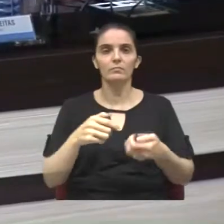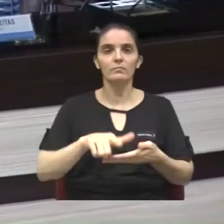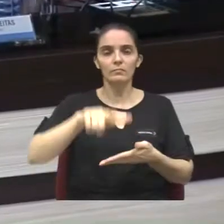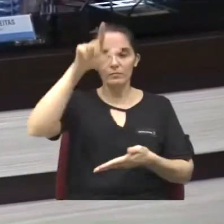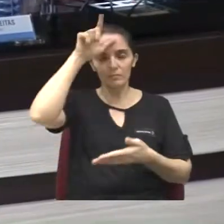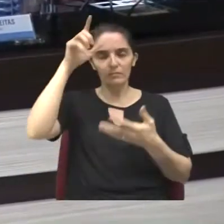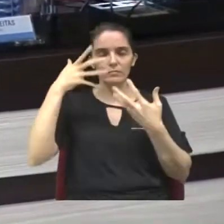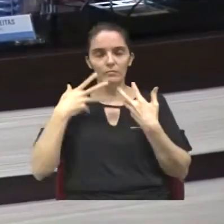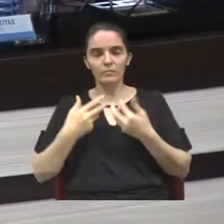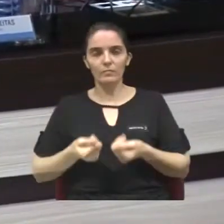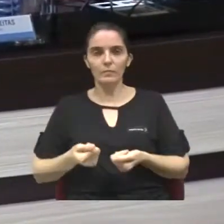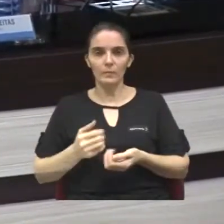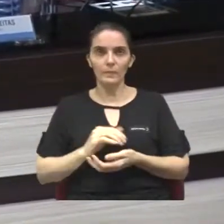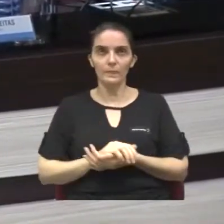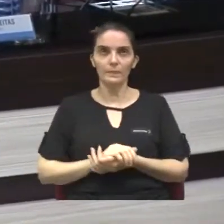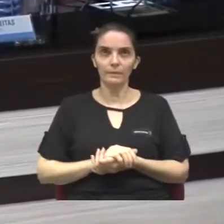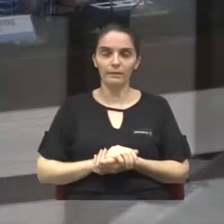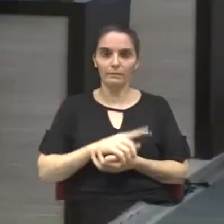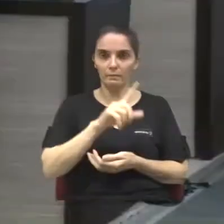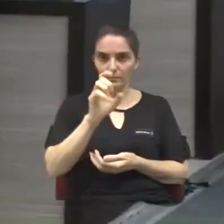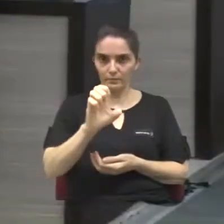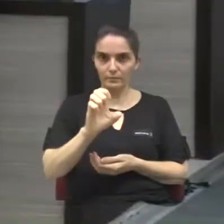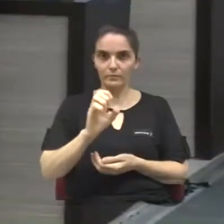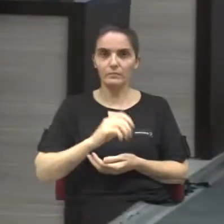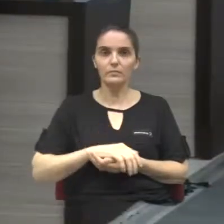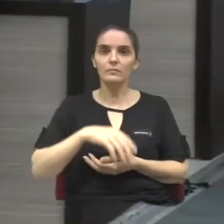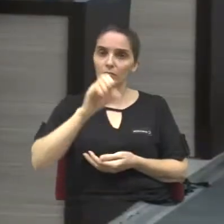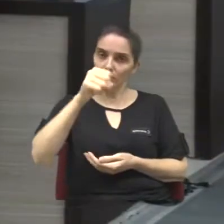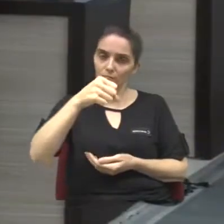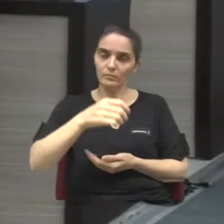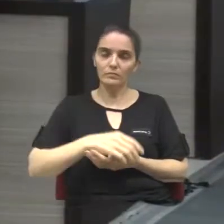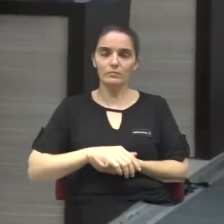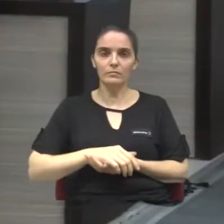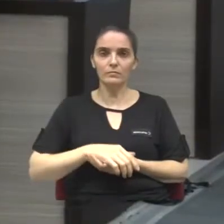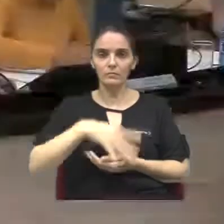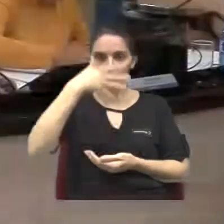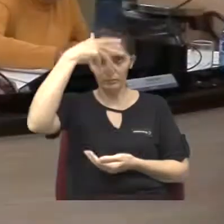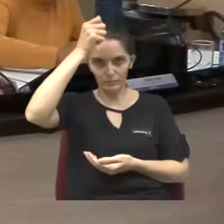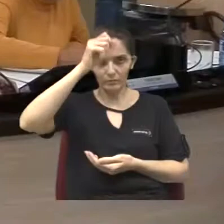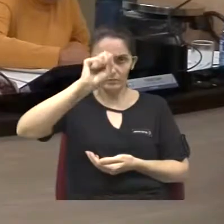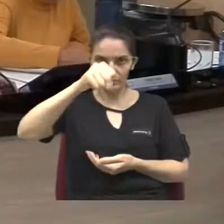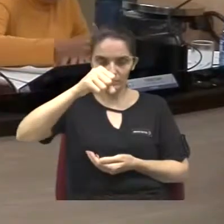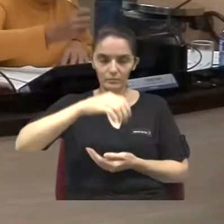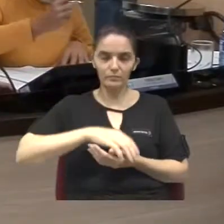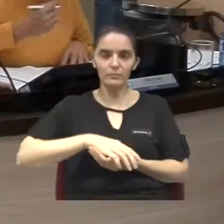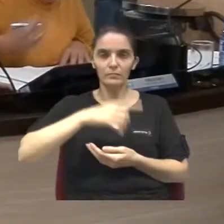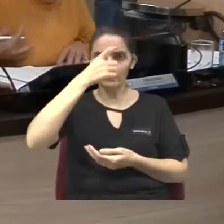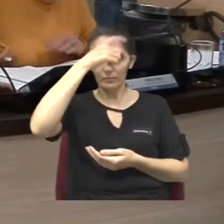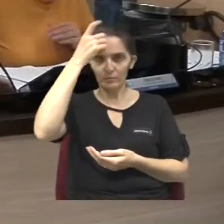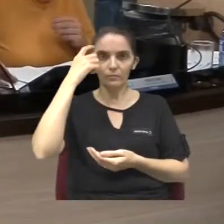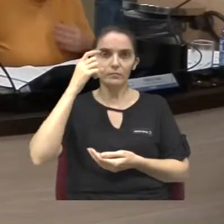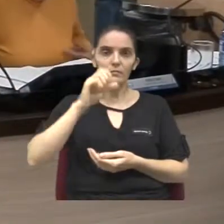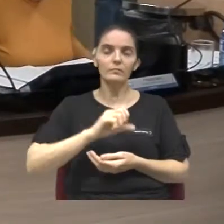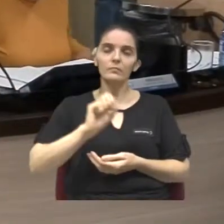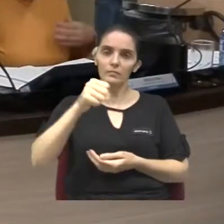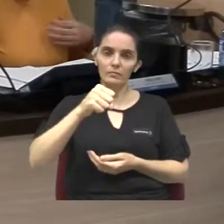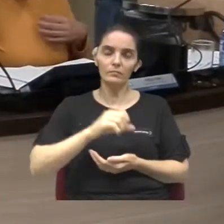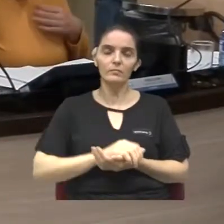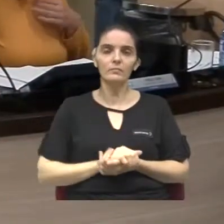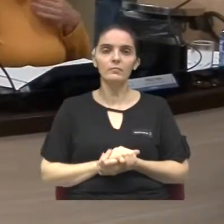dos líderes. Vereador Zé D'Amix. Sim. Vereador Toninho Franco. Sim, presidente. Vereador Marco Xavier.